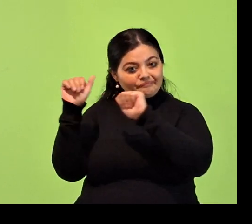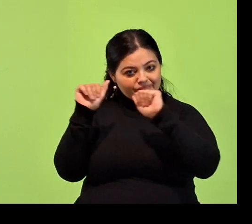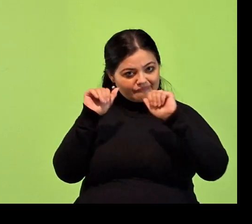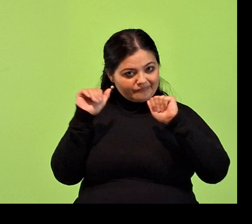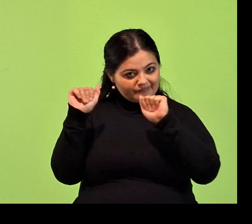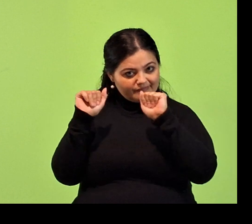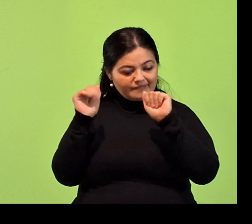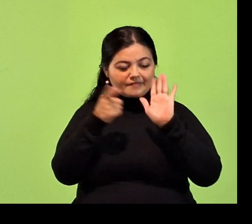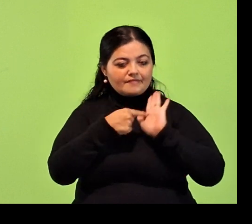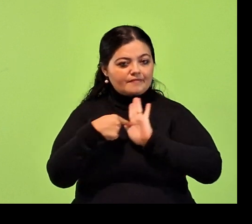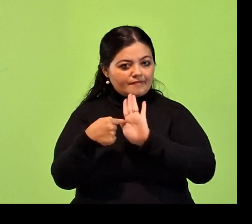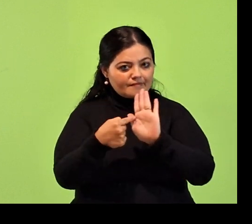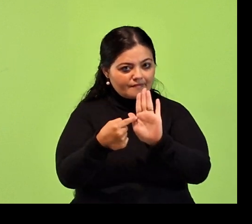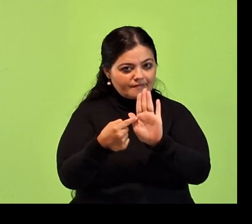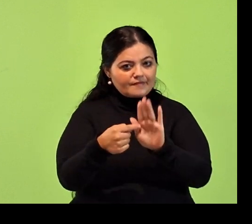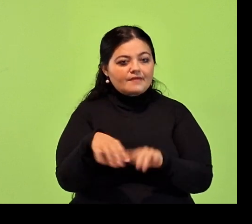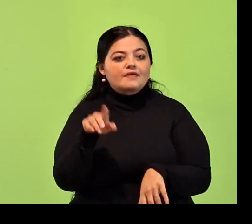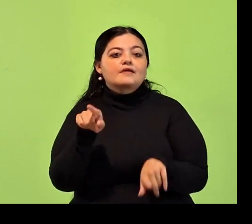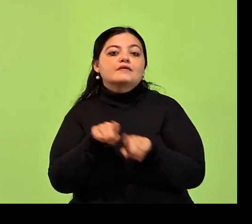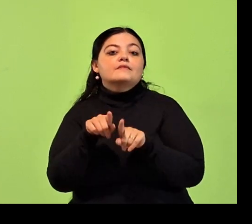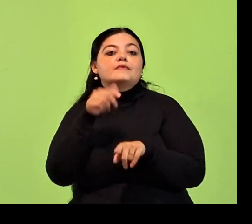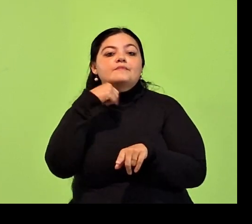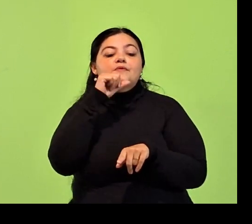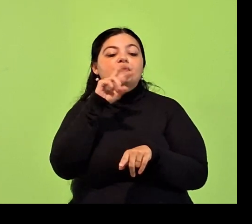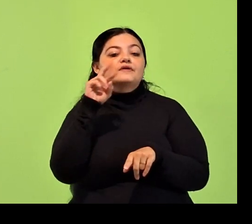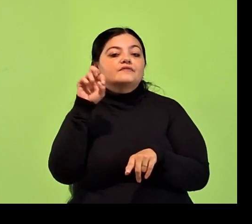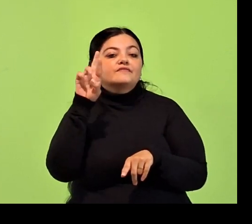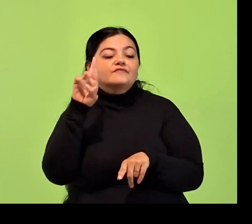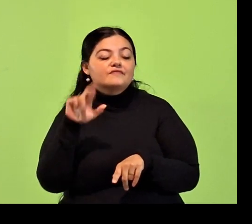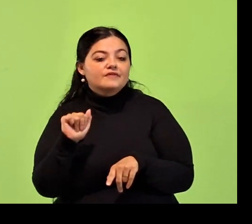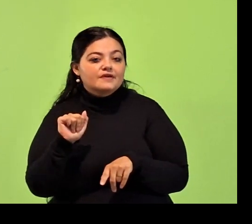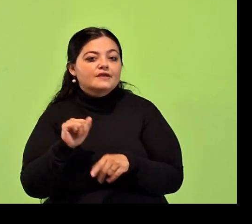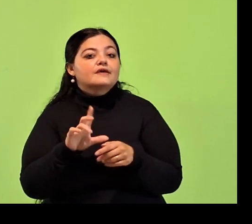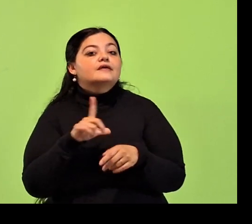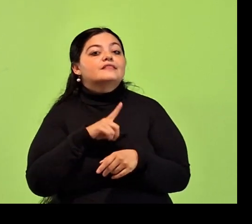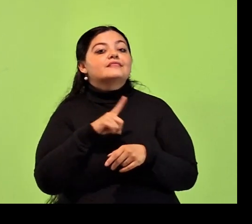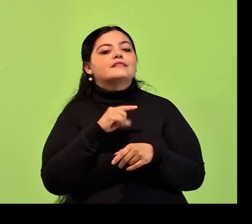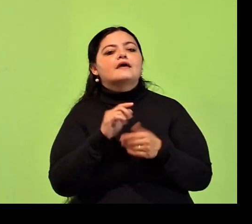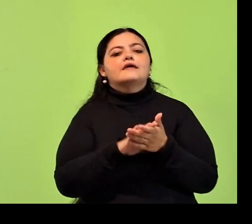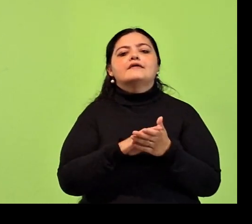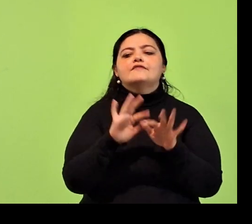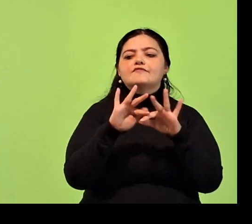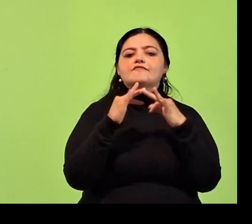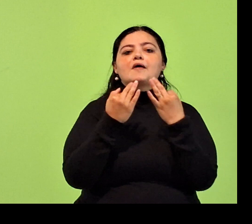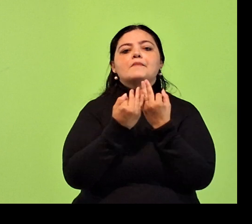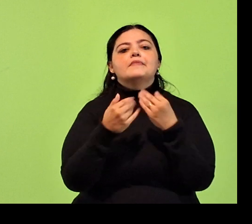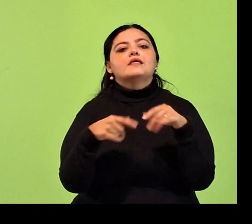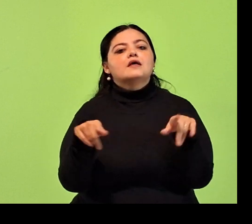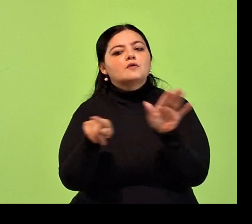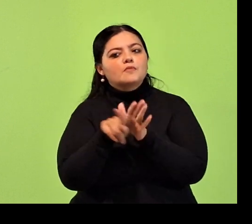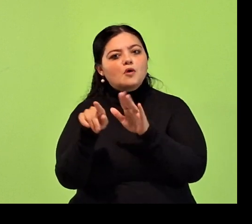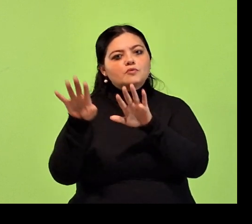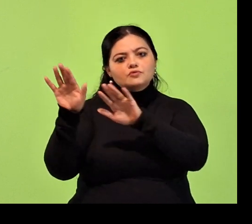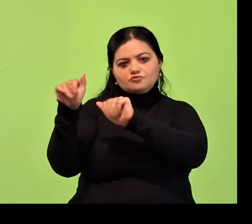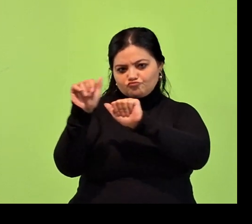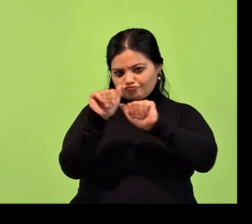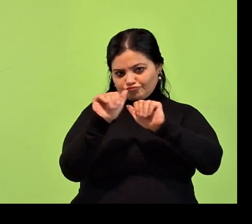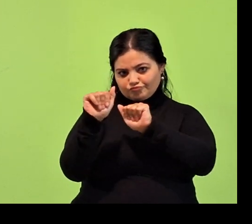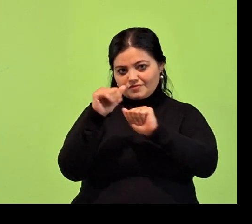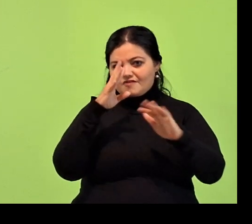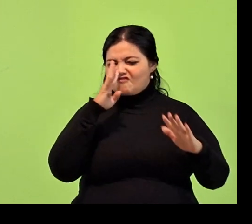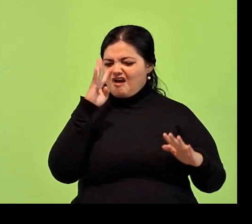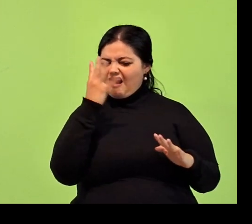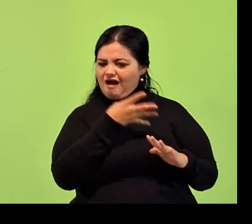mãe Vera. Esses ciganos da família Petrovich foram acusados pela morte dessa menina